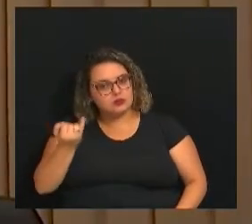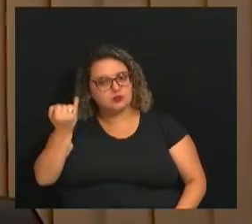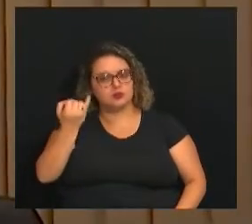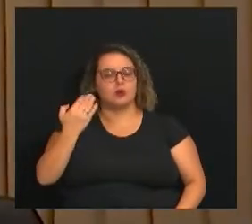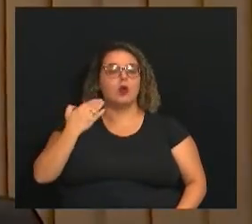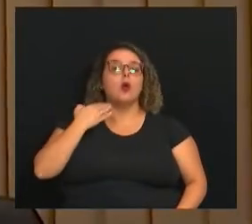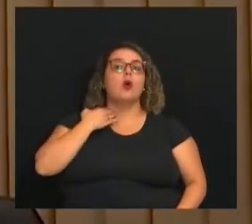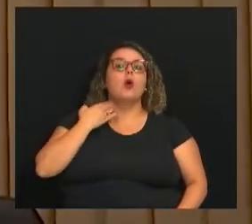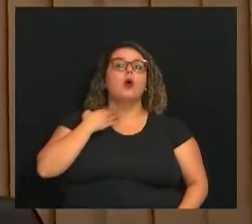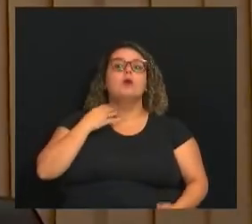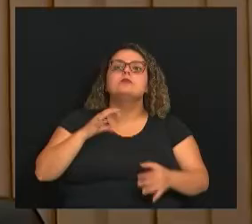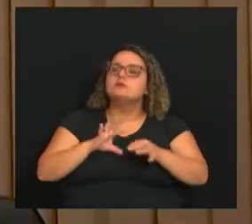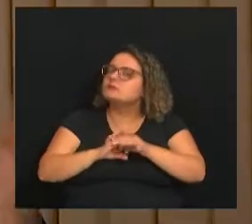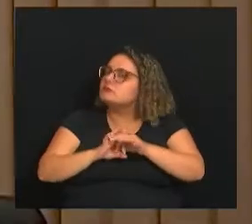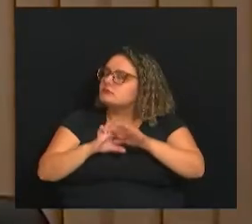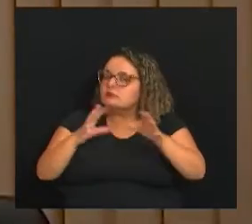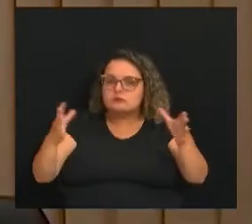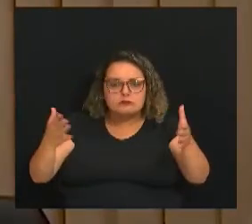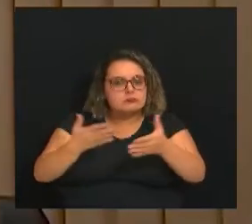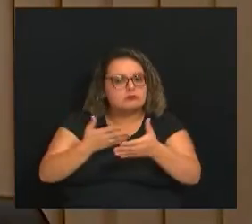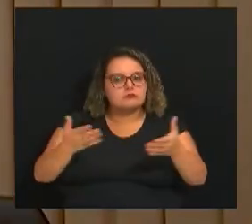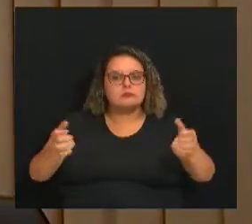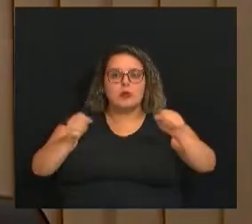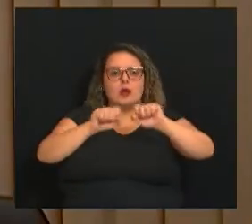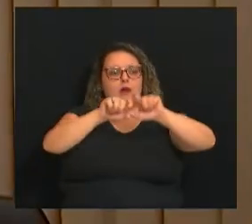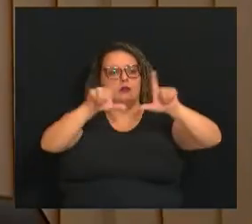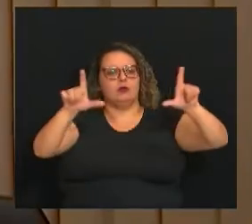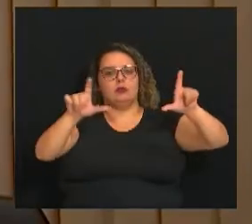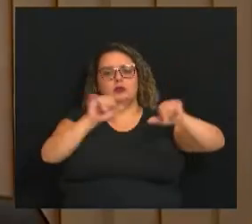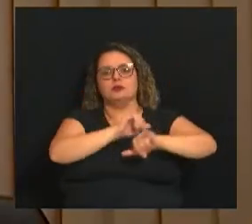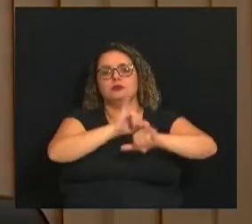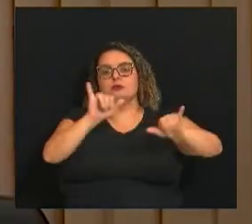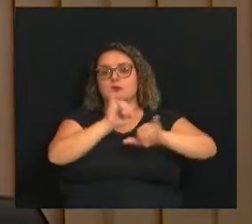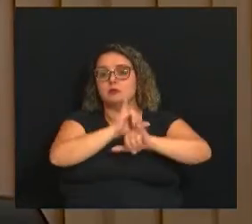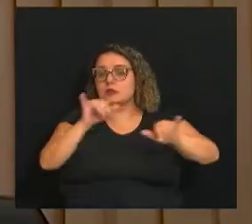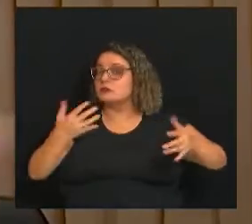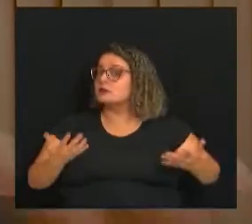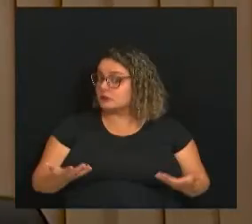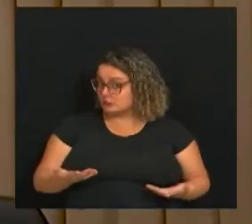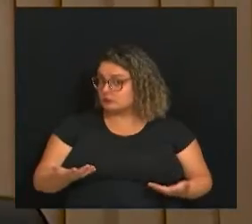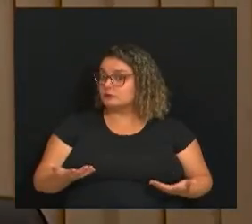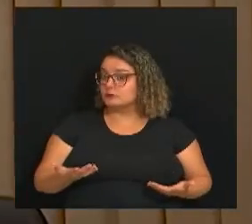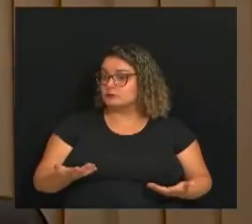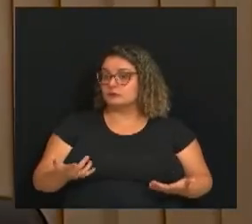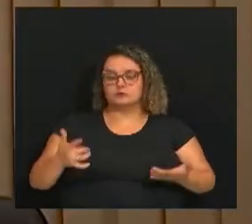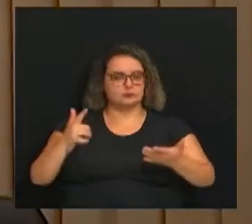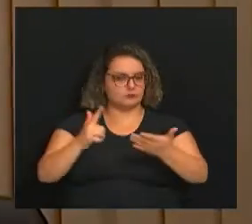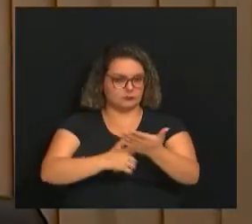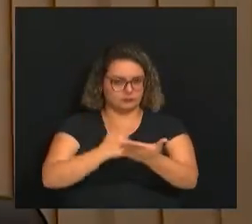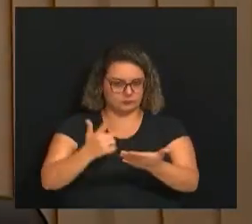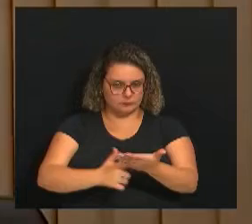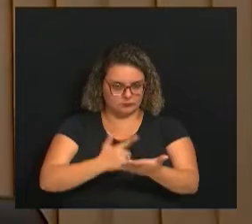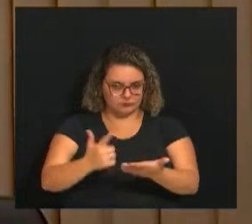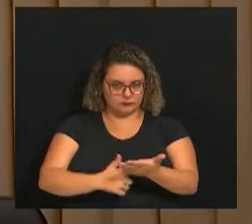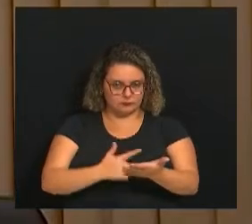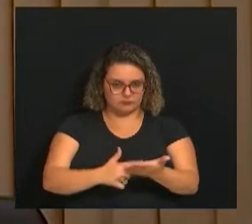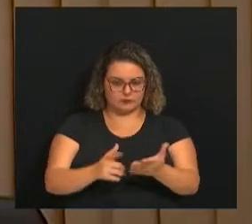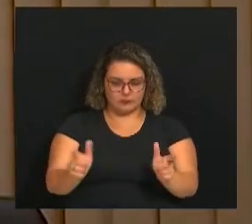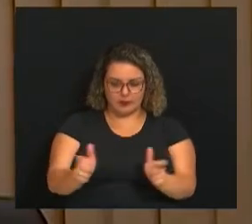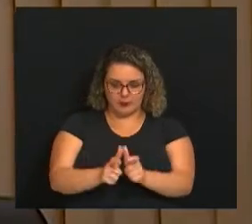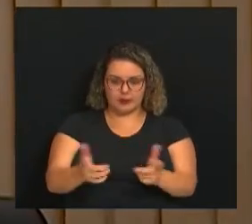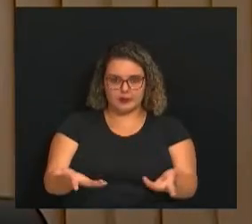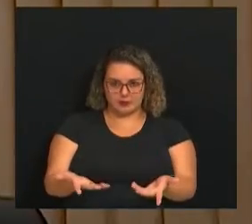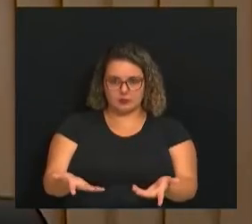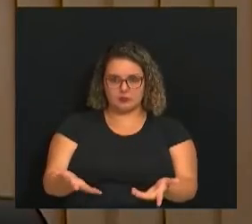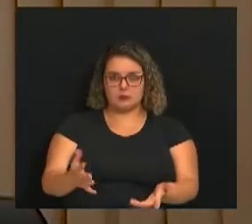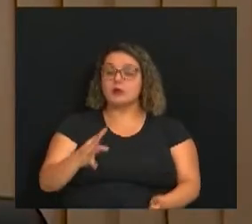bancos disponibilizem isso através de cartaz, através de um livreto, para que as pessoas conheçam o